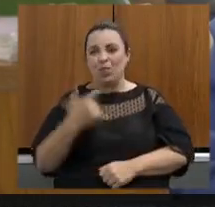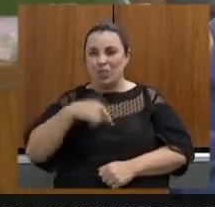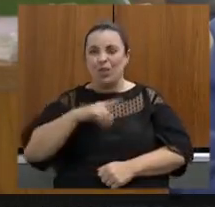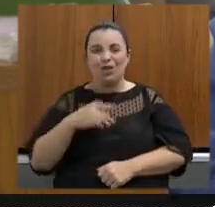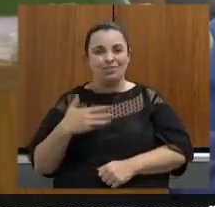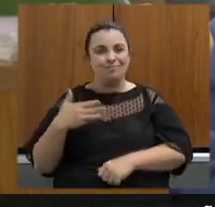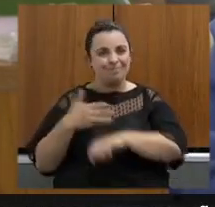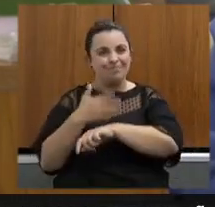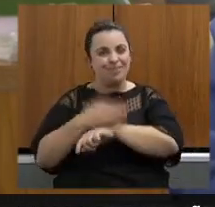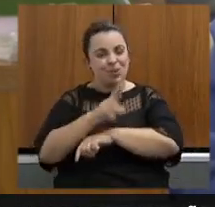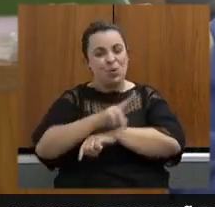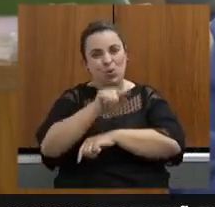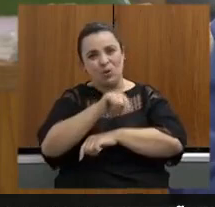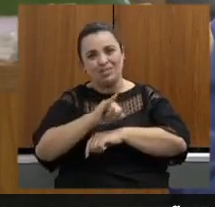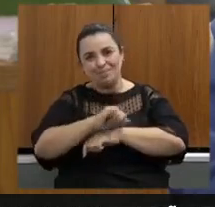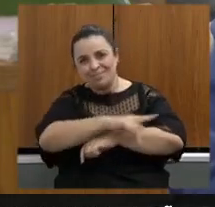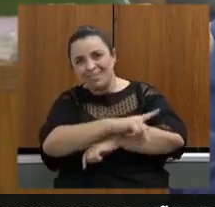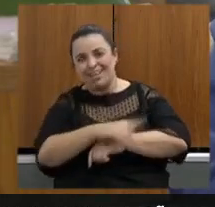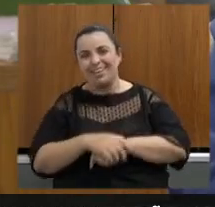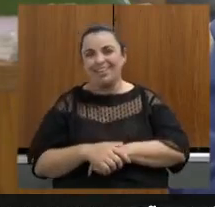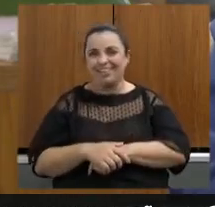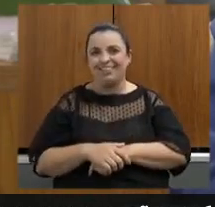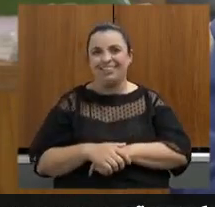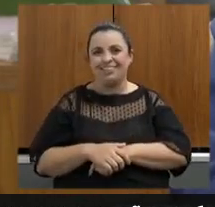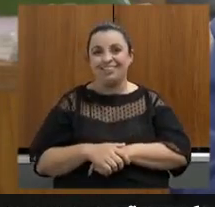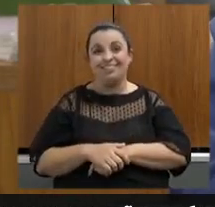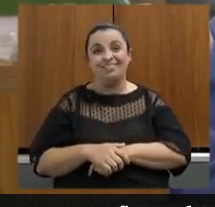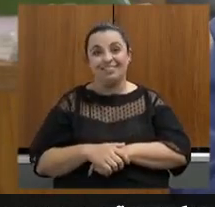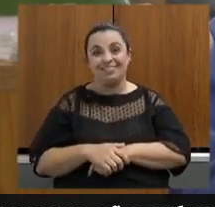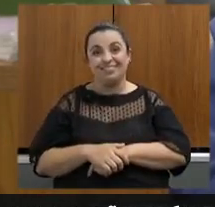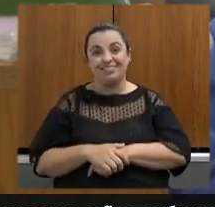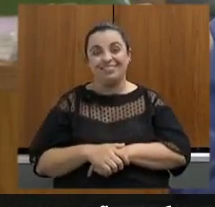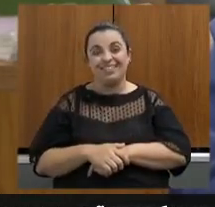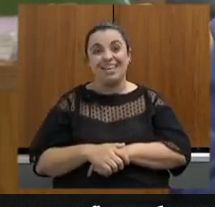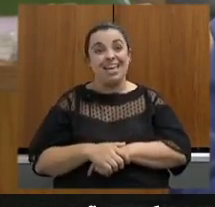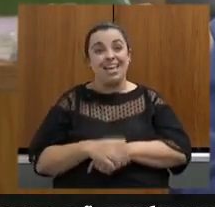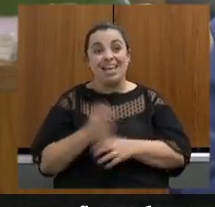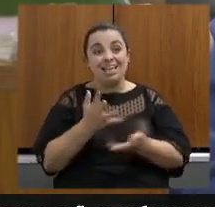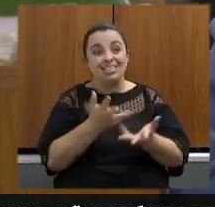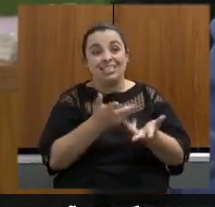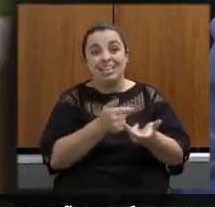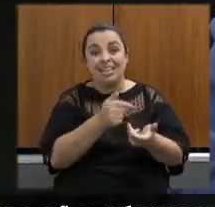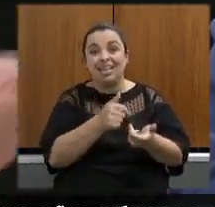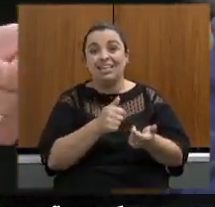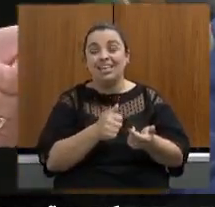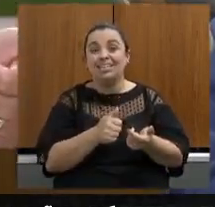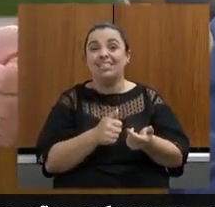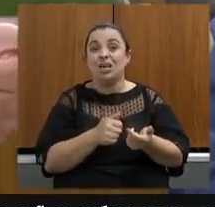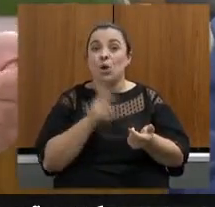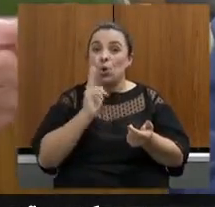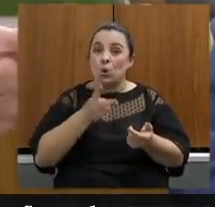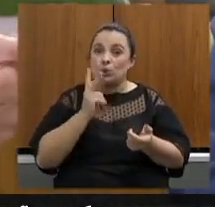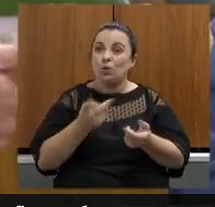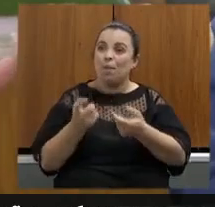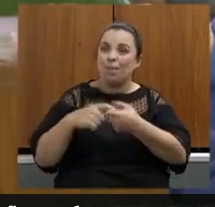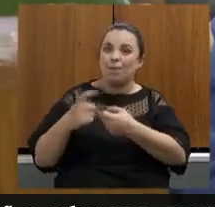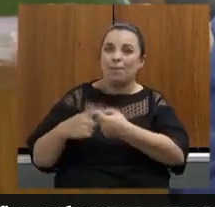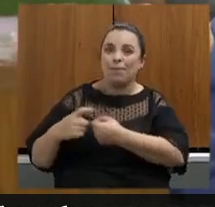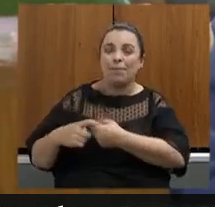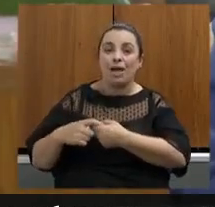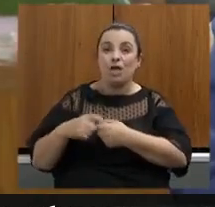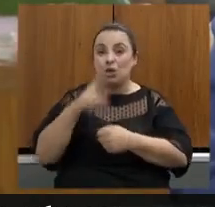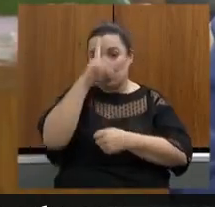Ipsemg em vigia não somos epiceng e as clínicas estão aí sendo credenciados e o nosso Hospital do Ipsemg